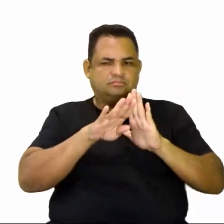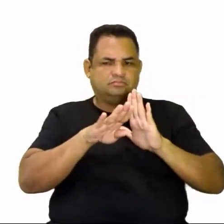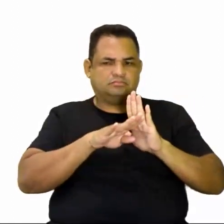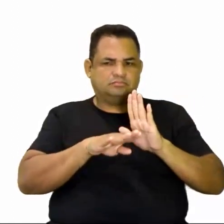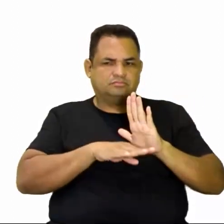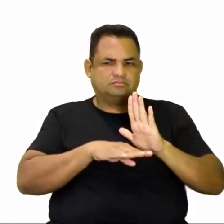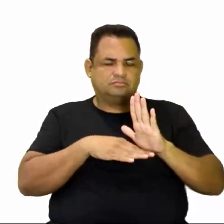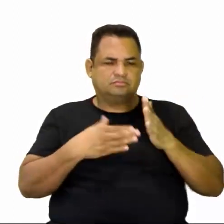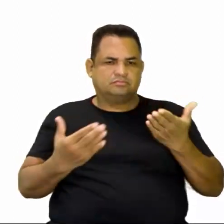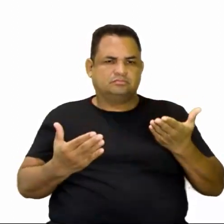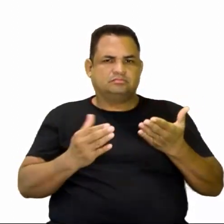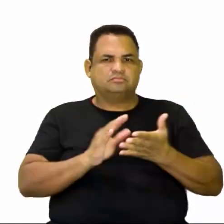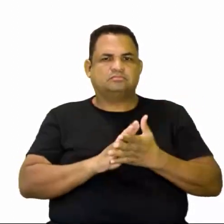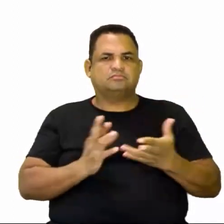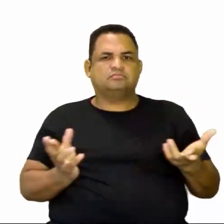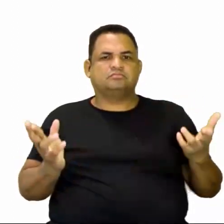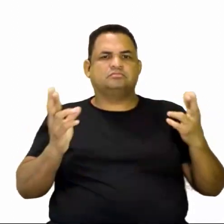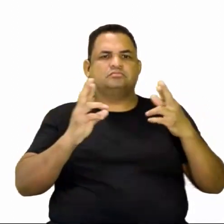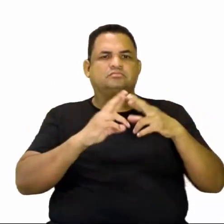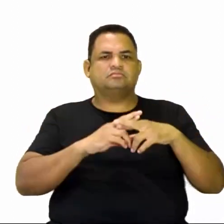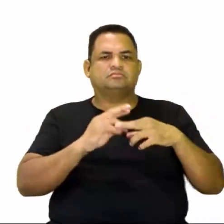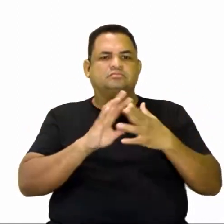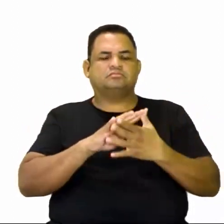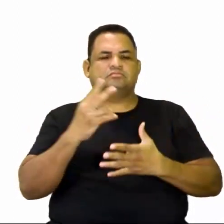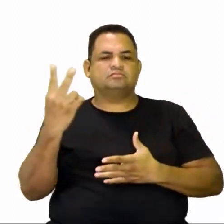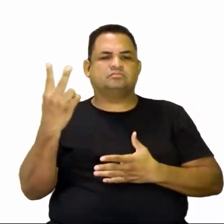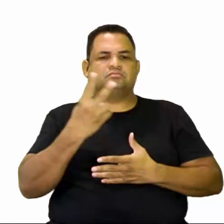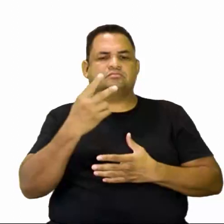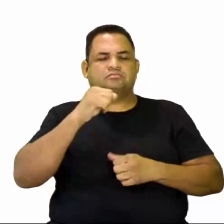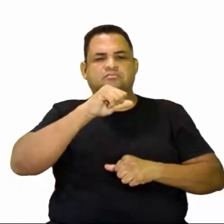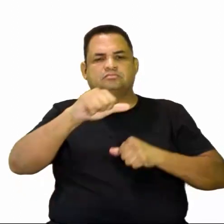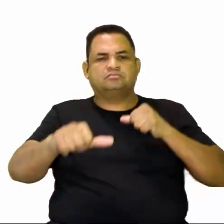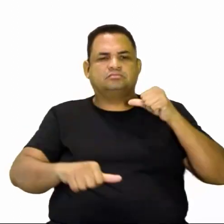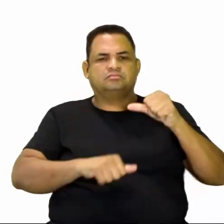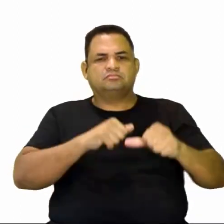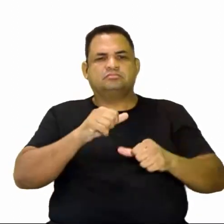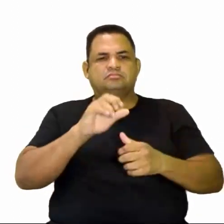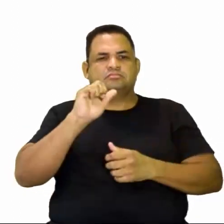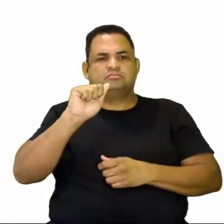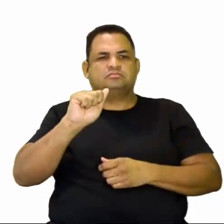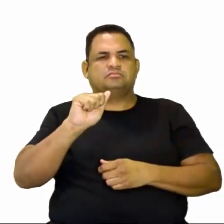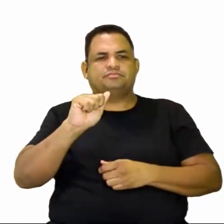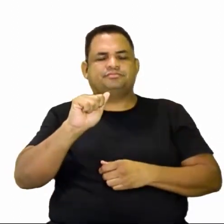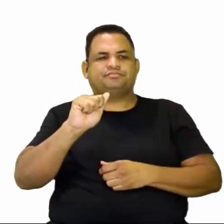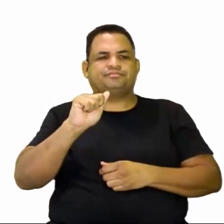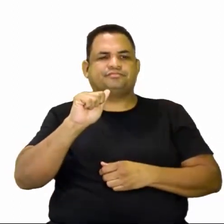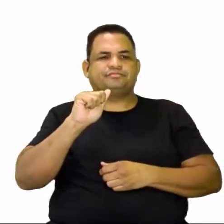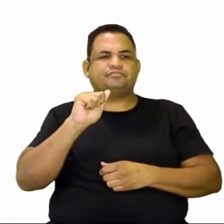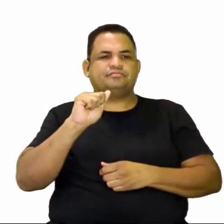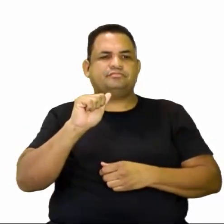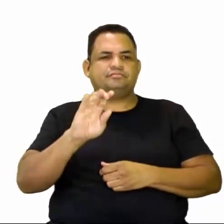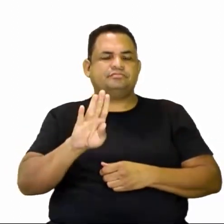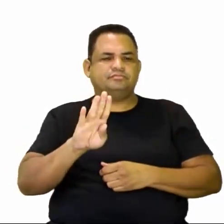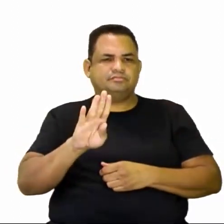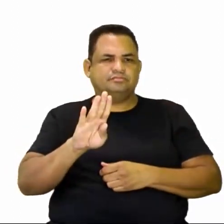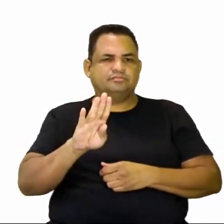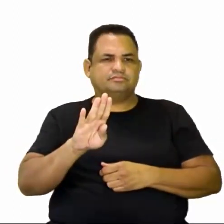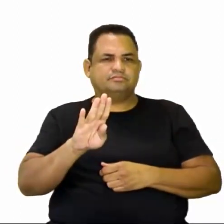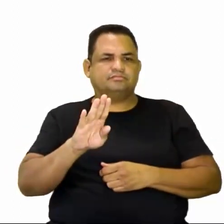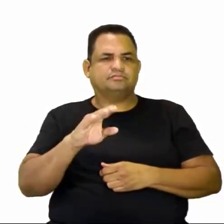classifica como reação de dupla troca? Letra A, letra